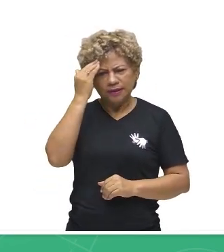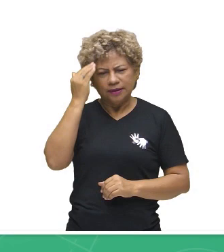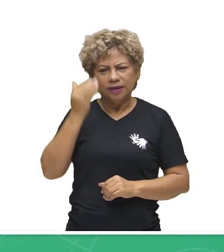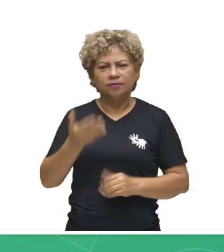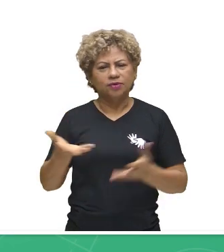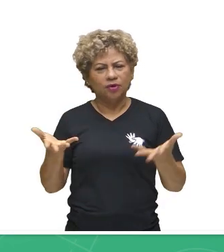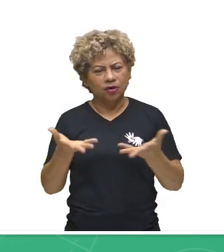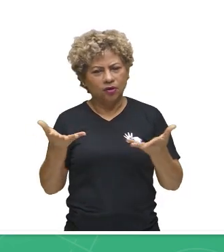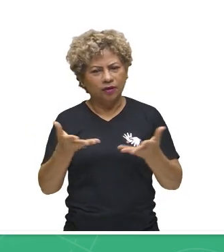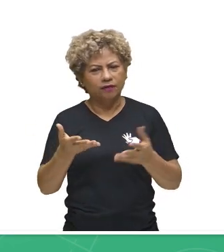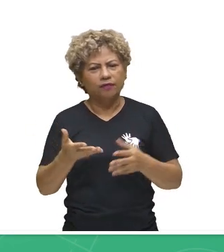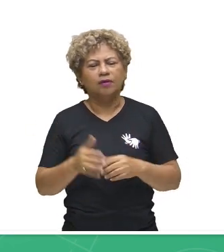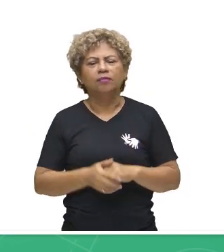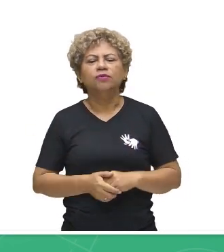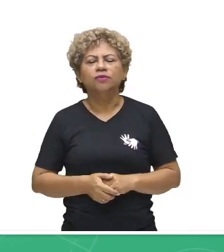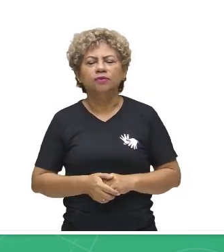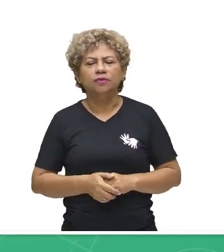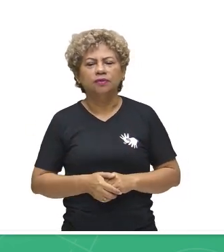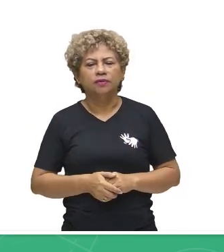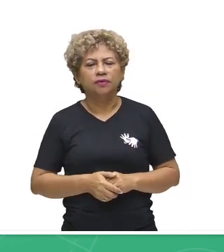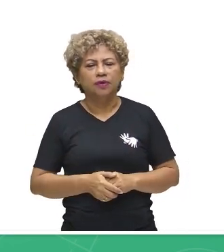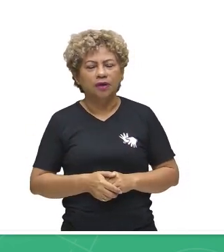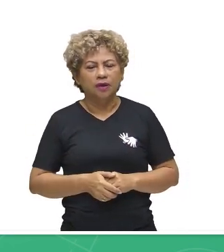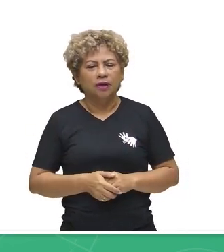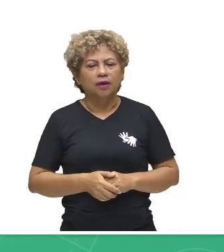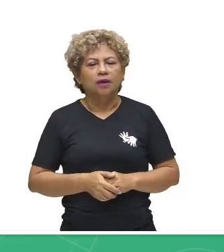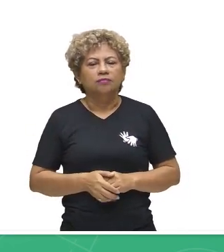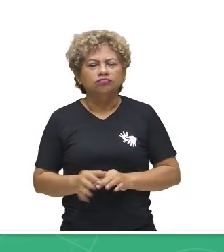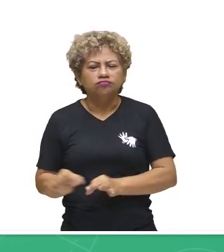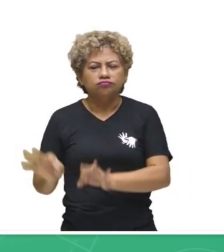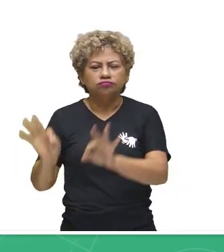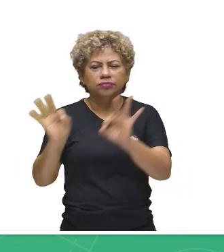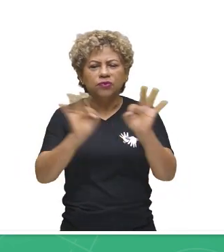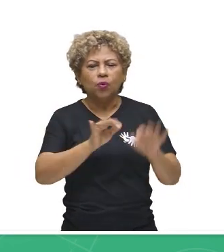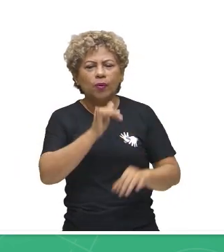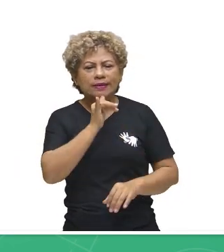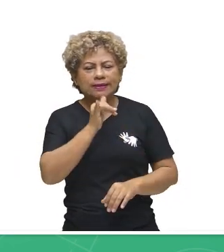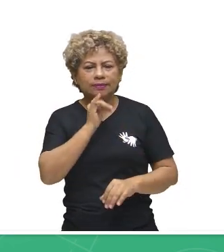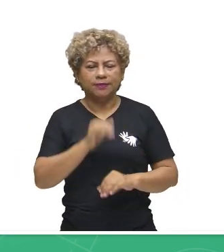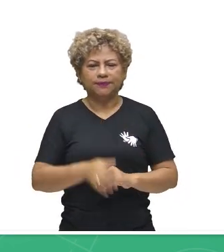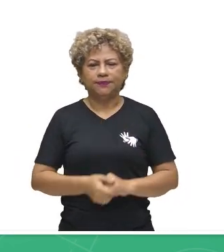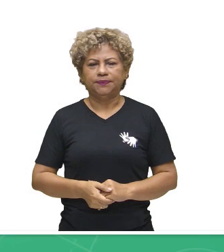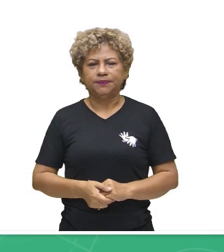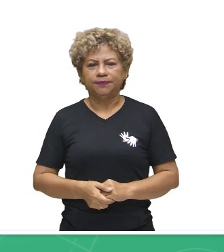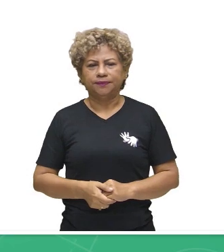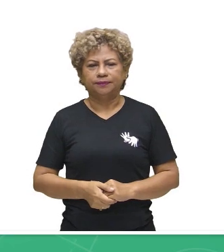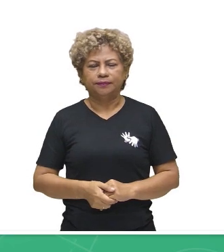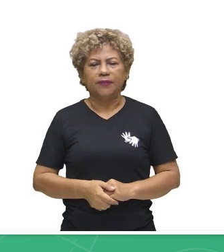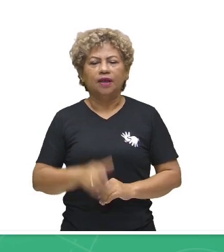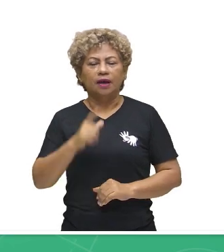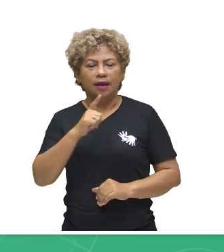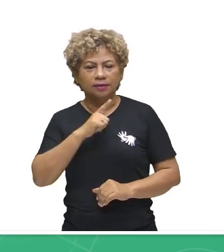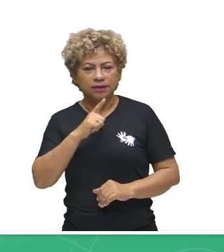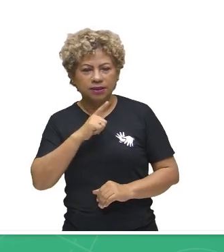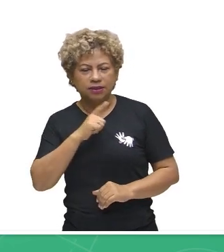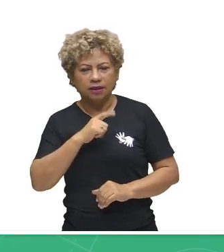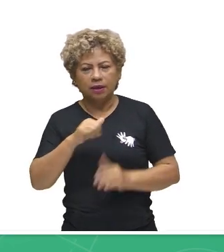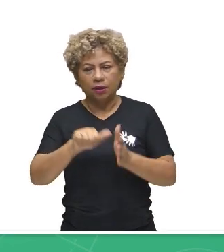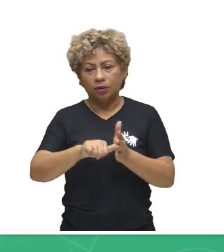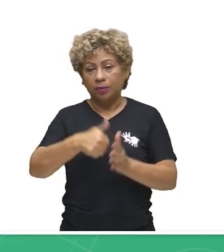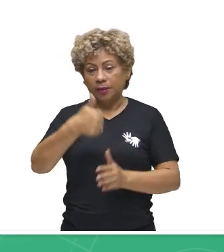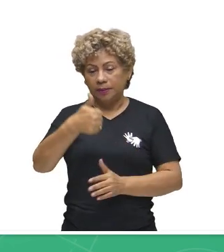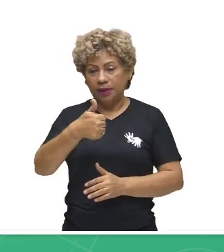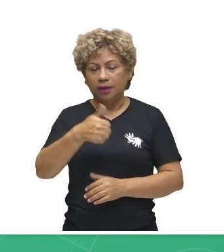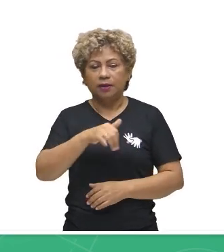nosso exemplo com o gráfico do espaço em função do tempo. Vejam, temos aqui o primeiro